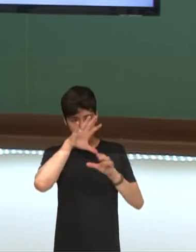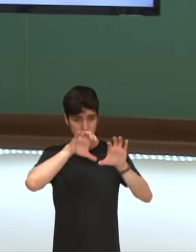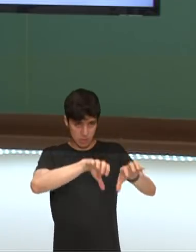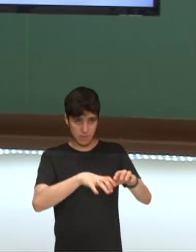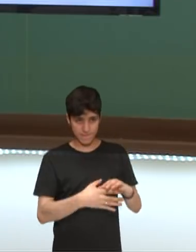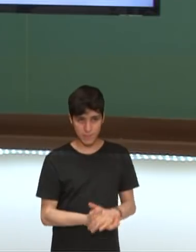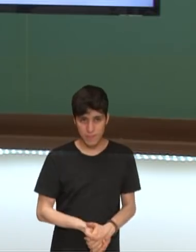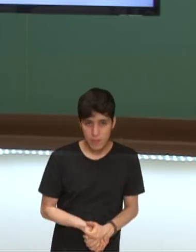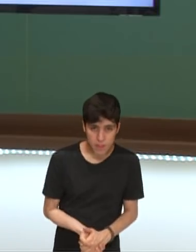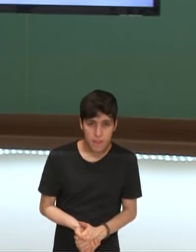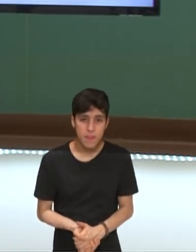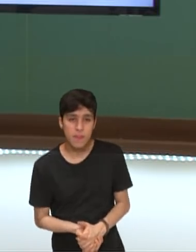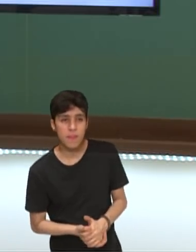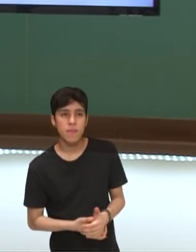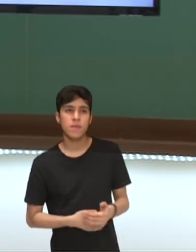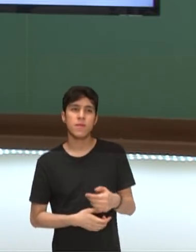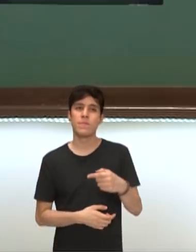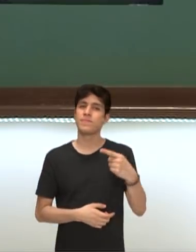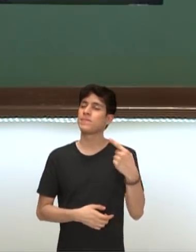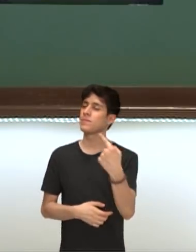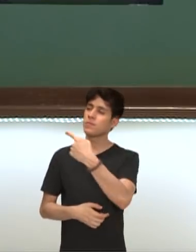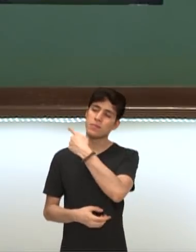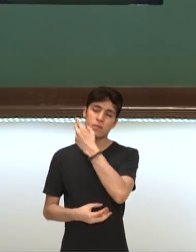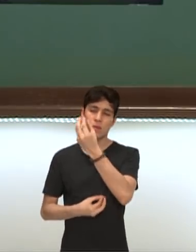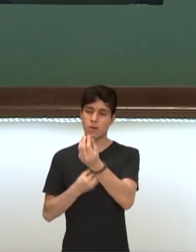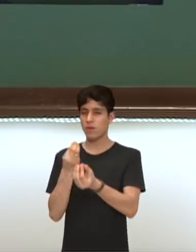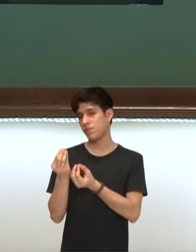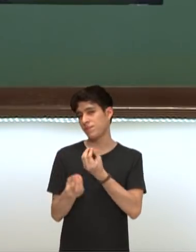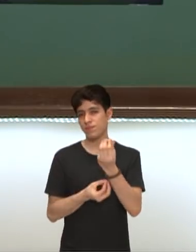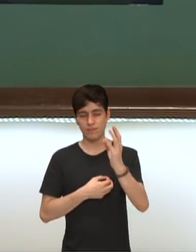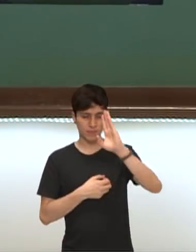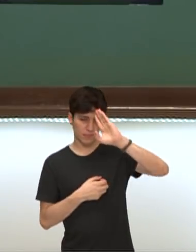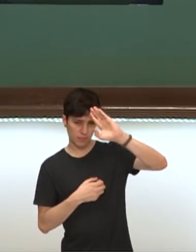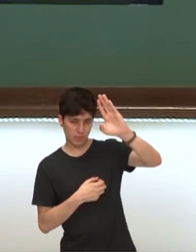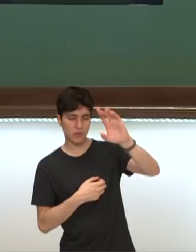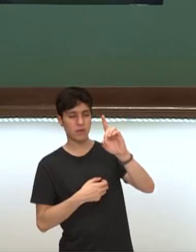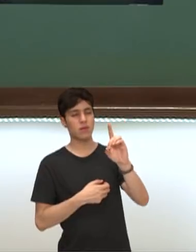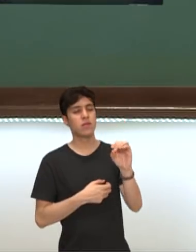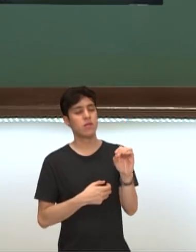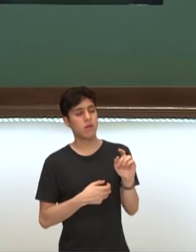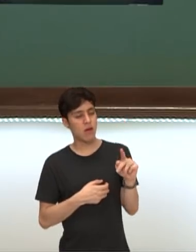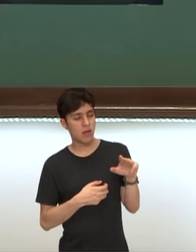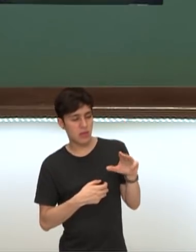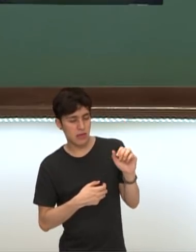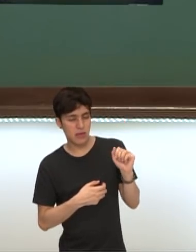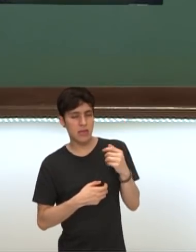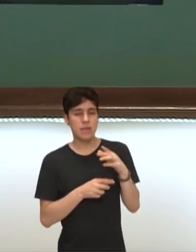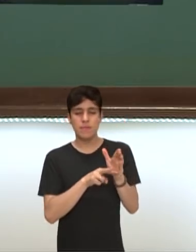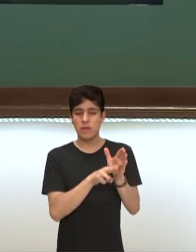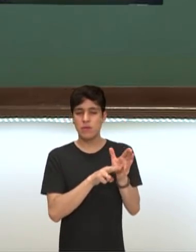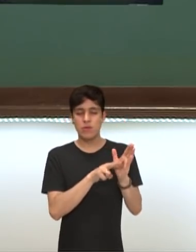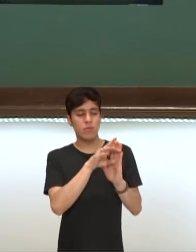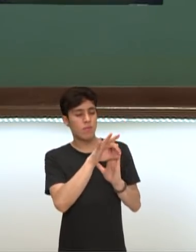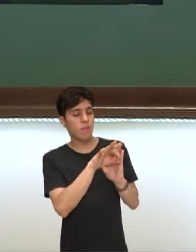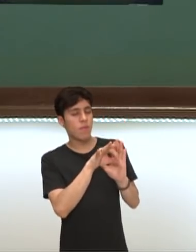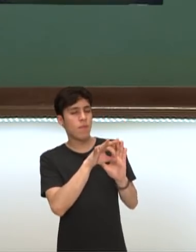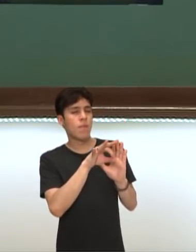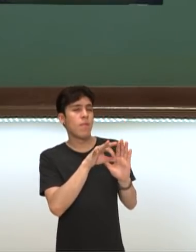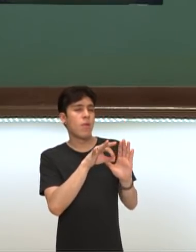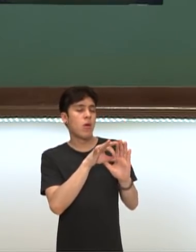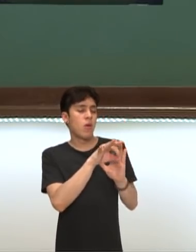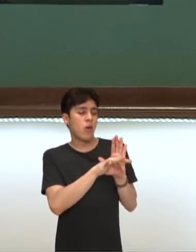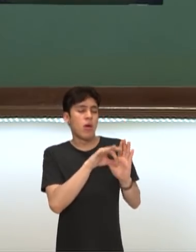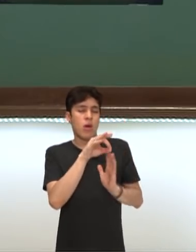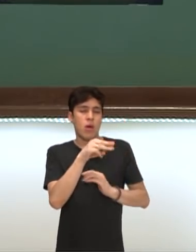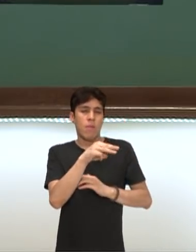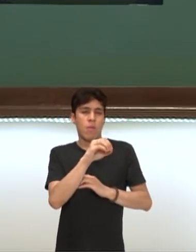Vamos recordar um pouquinho sobre o dogma central da biologia molecular. O dogma central da biologia molecular, ele traz a seguinte estrutura. Eu